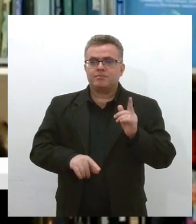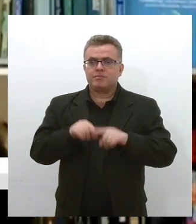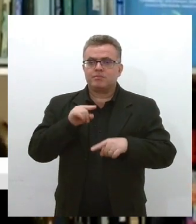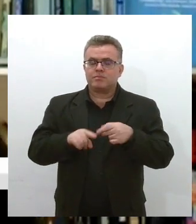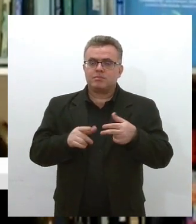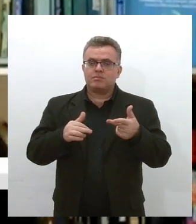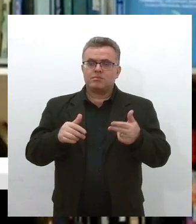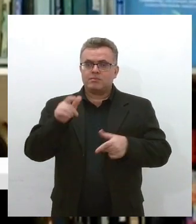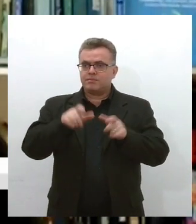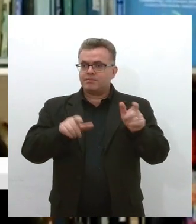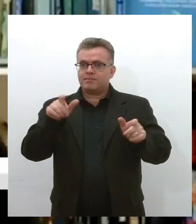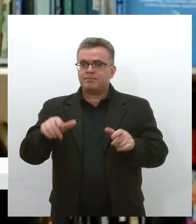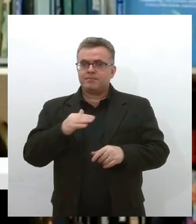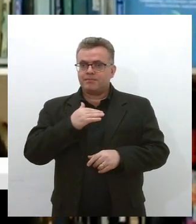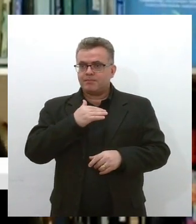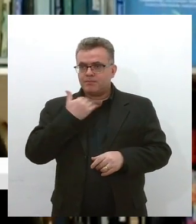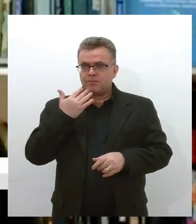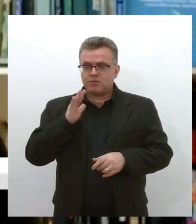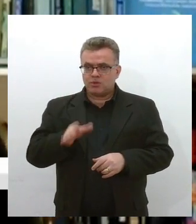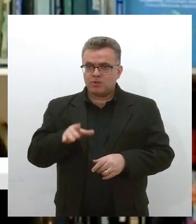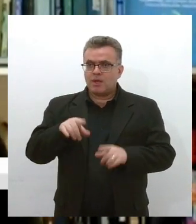pessoas que morrem,